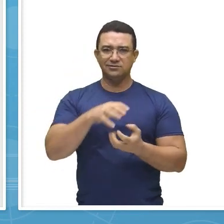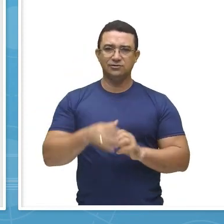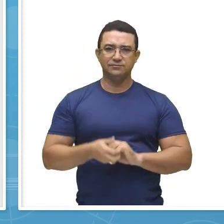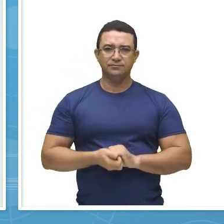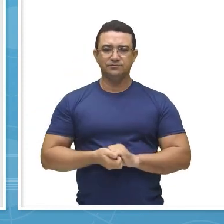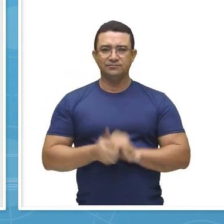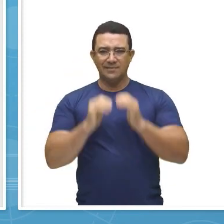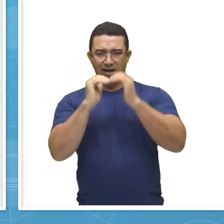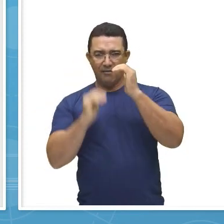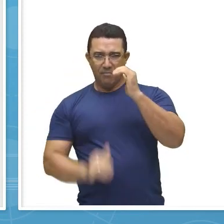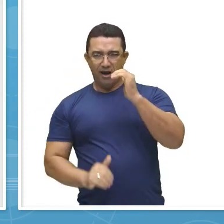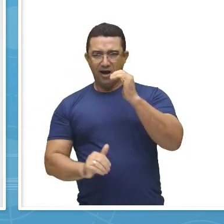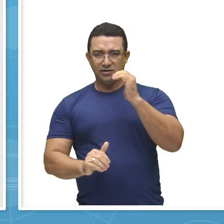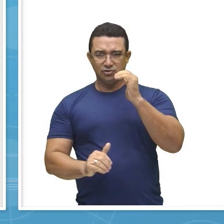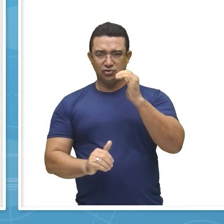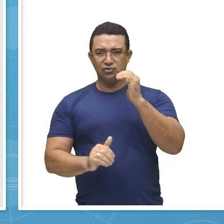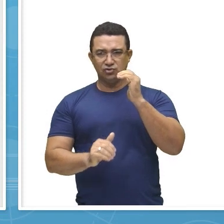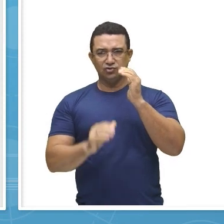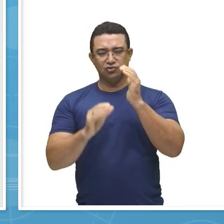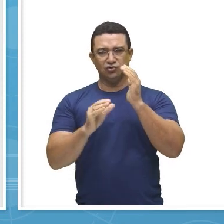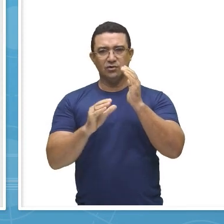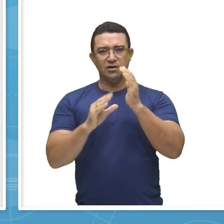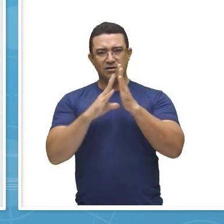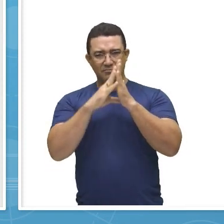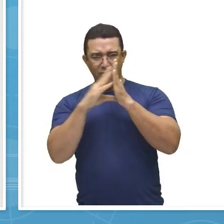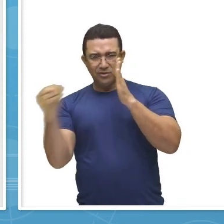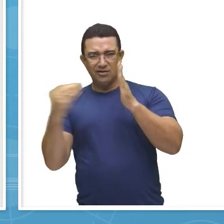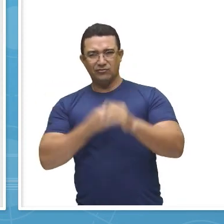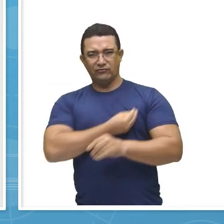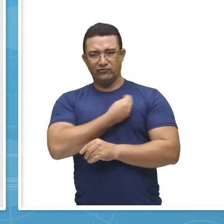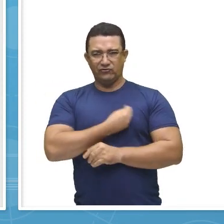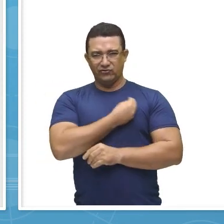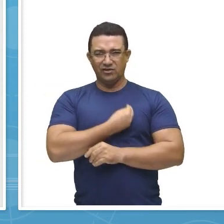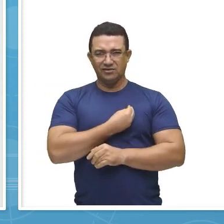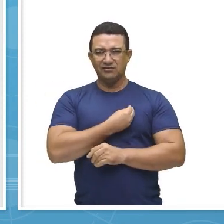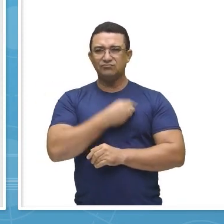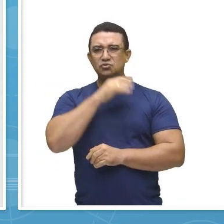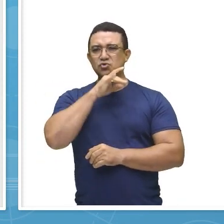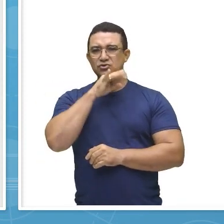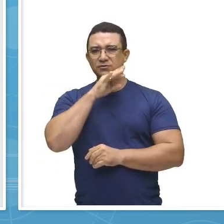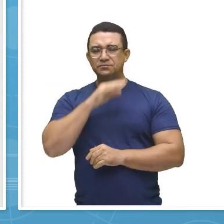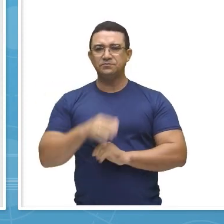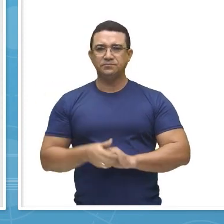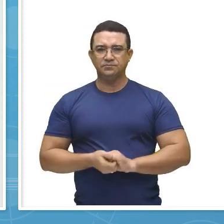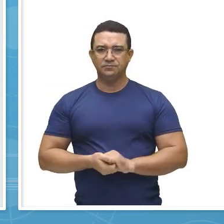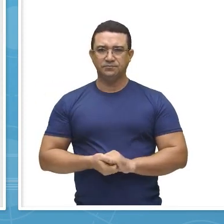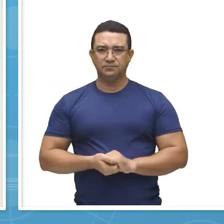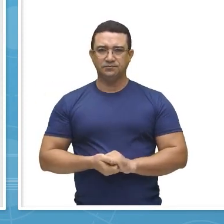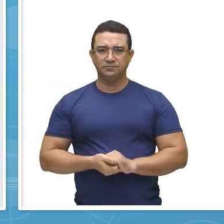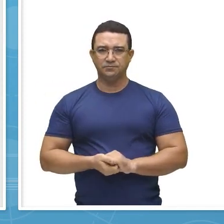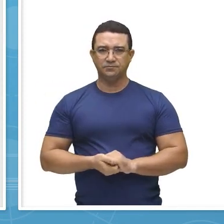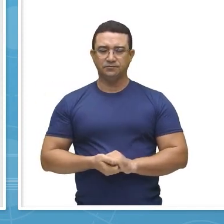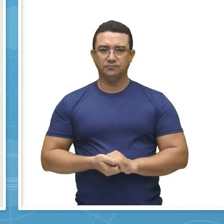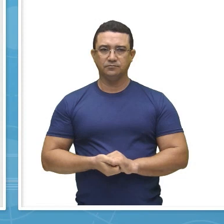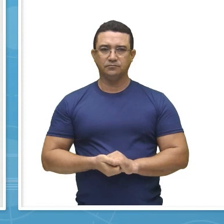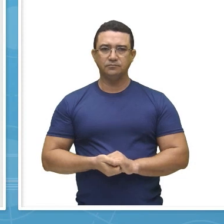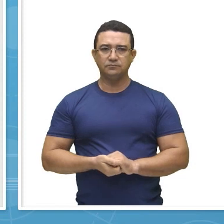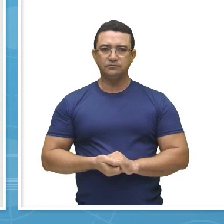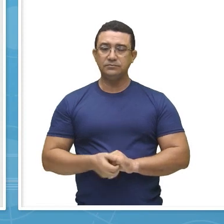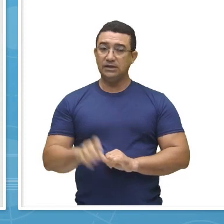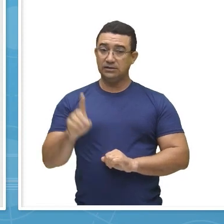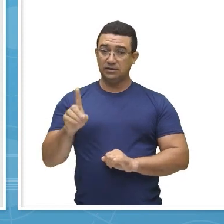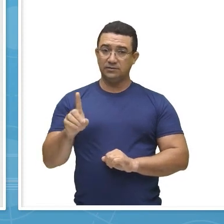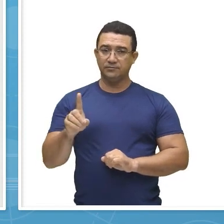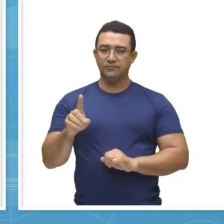único continente com baixo padrão de vida, tá? Opa, né? Vamos pensar aí nessa letra C. E na